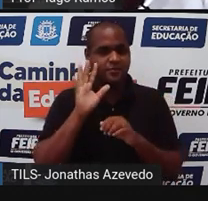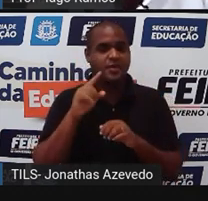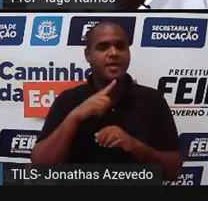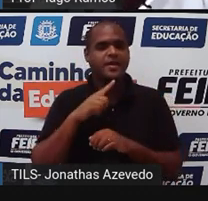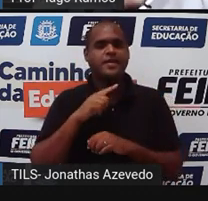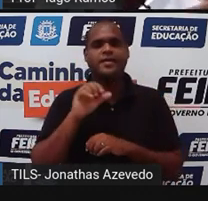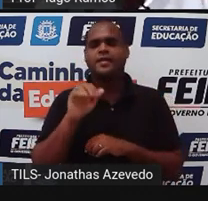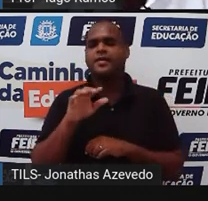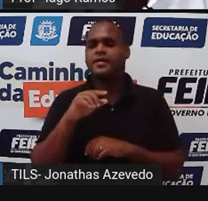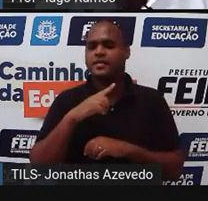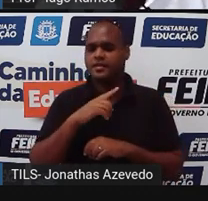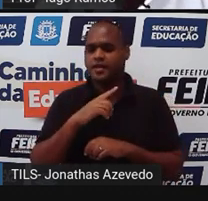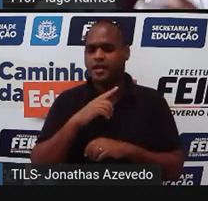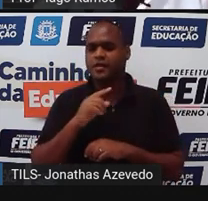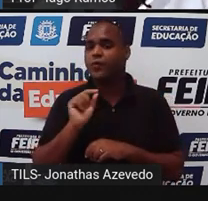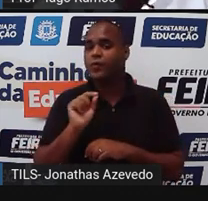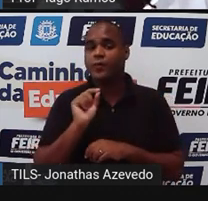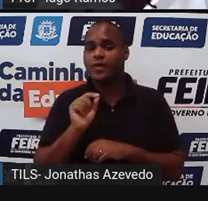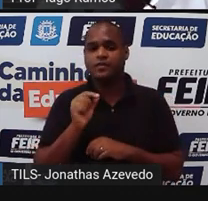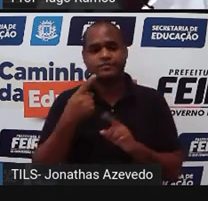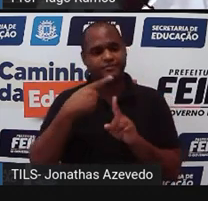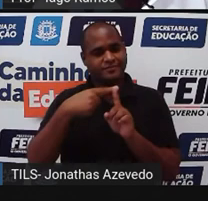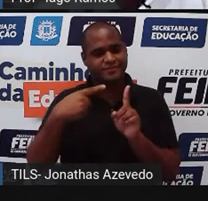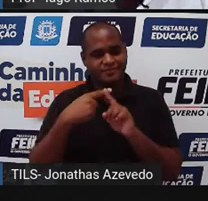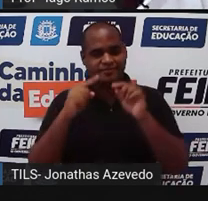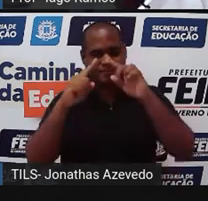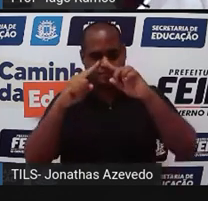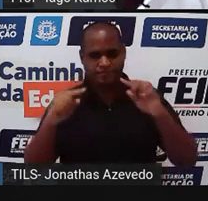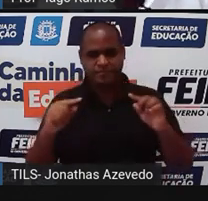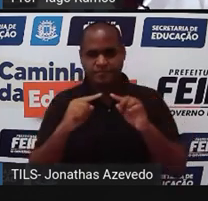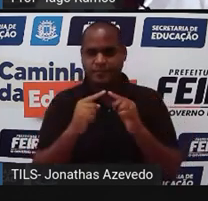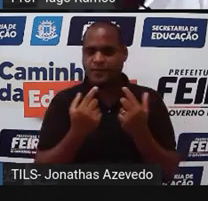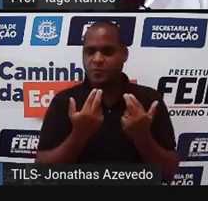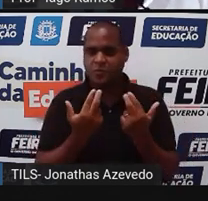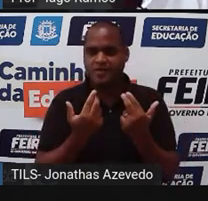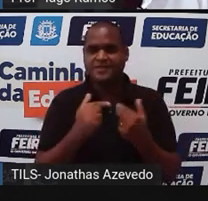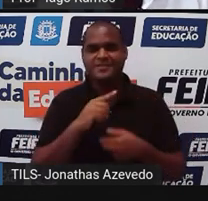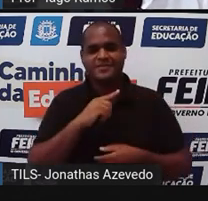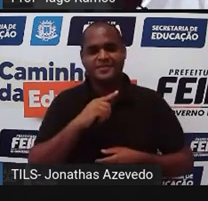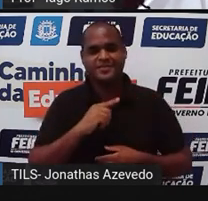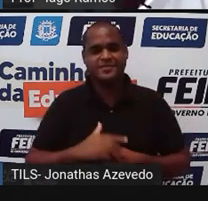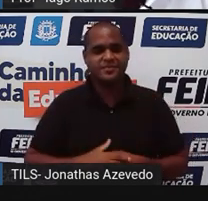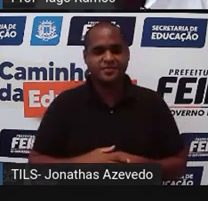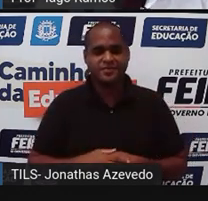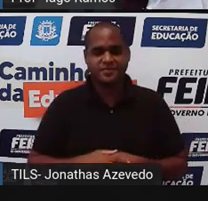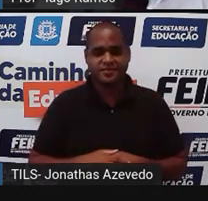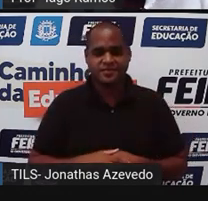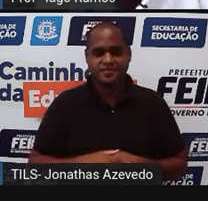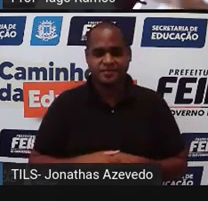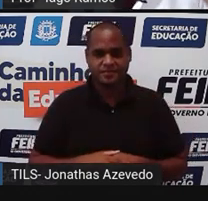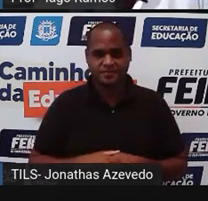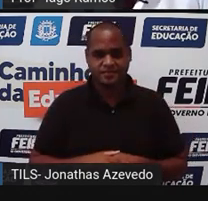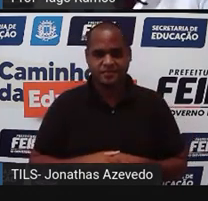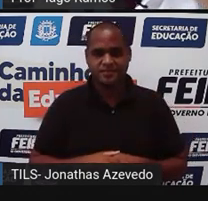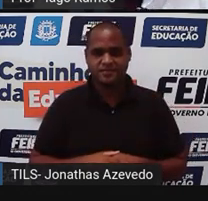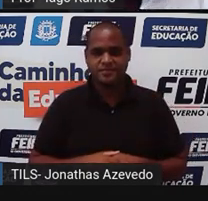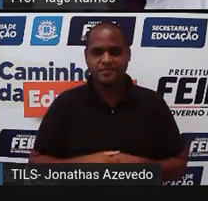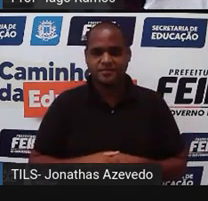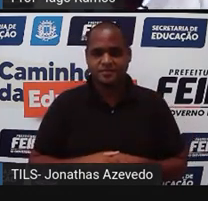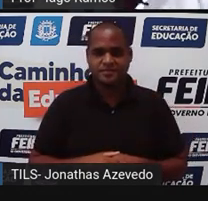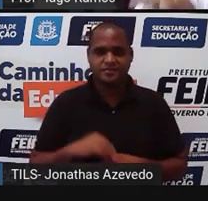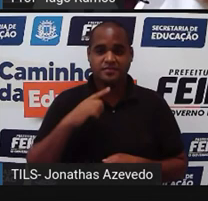cada triângulo os triângulos são semelhantes calcule a área de um para calcular a área dos dois tá bom a gente já sabe